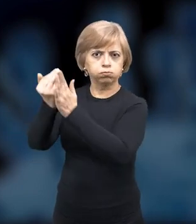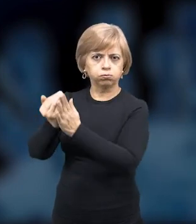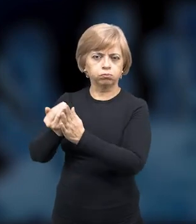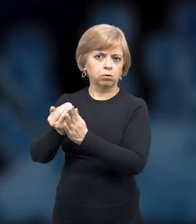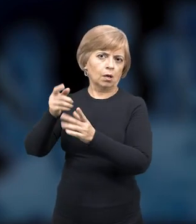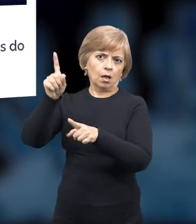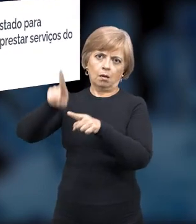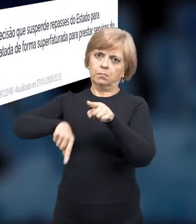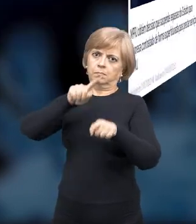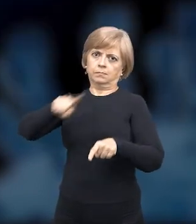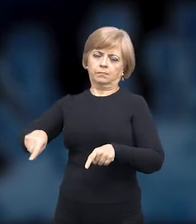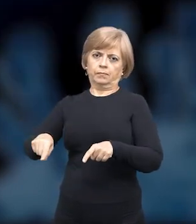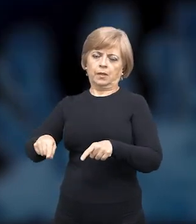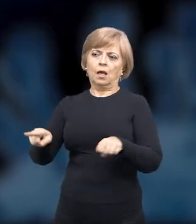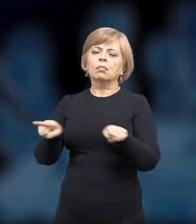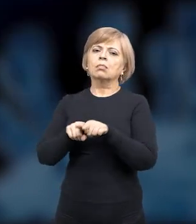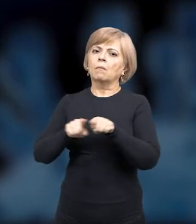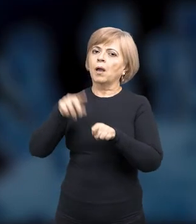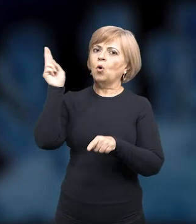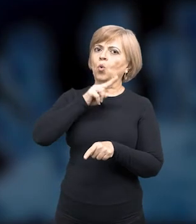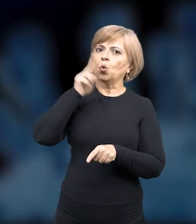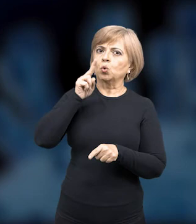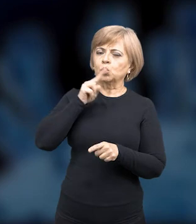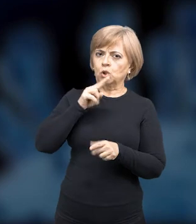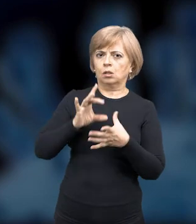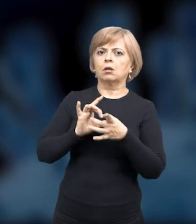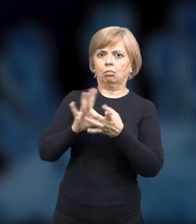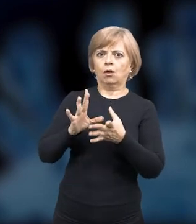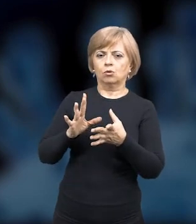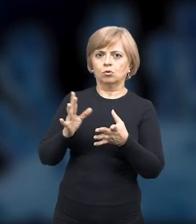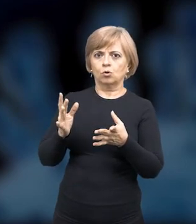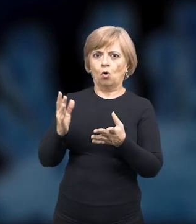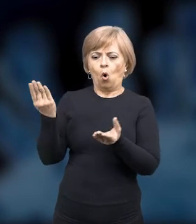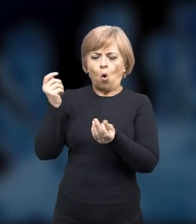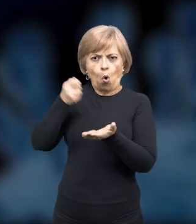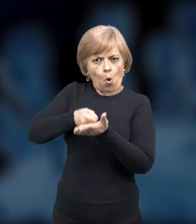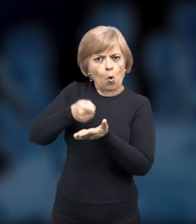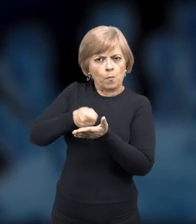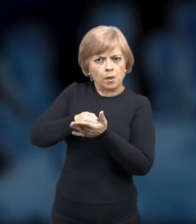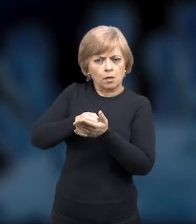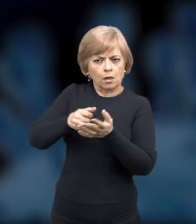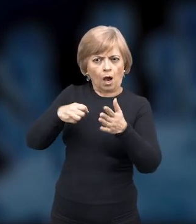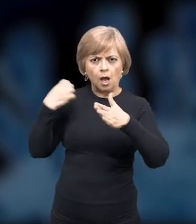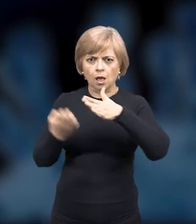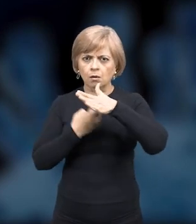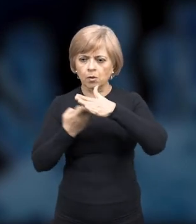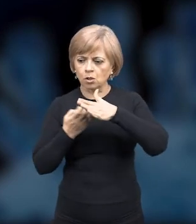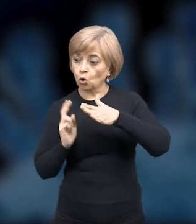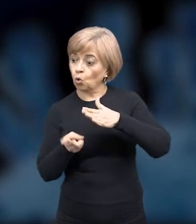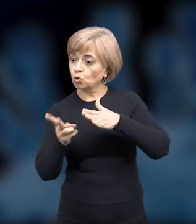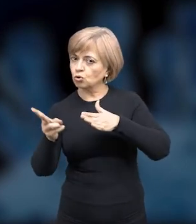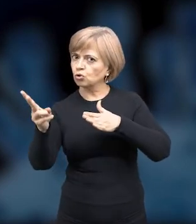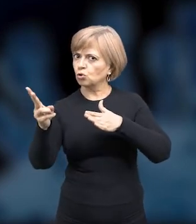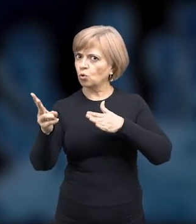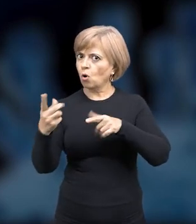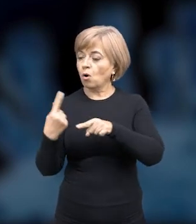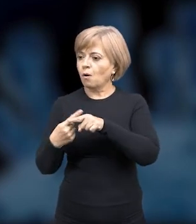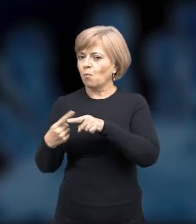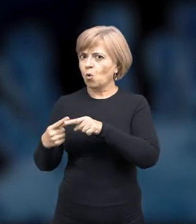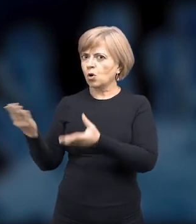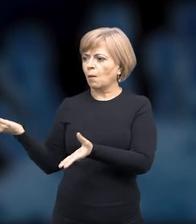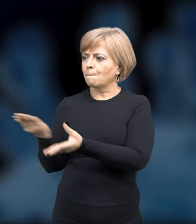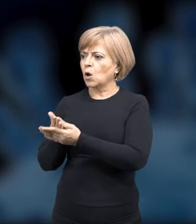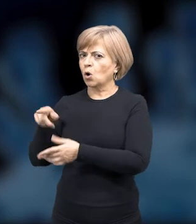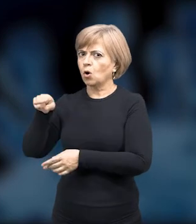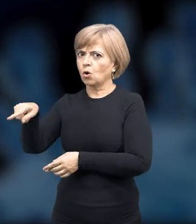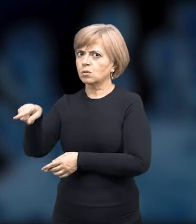como pedido também de tutela de urgência foi deferida a obrigação da sociedade empresária continuar prestando o serviço para não interromper o serviço